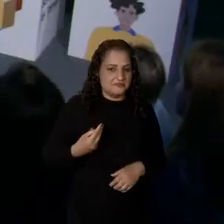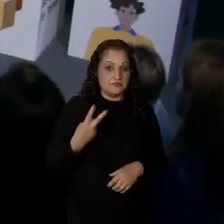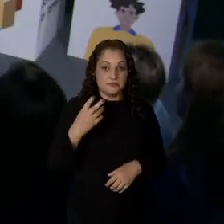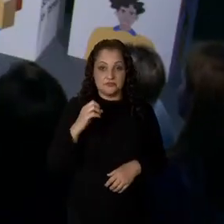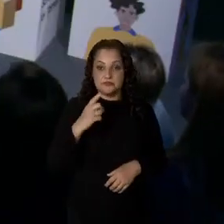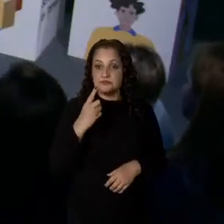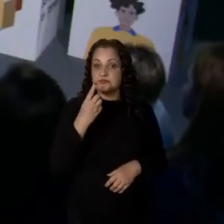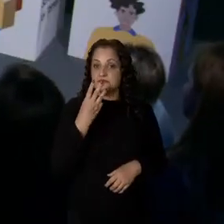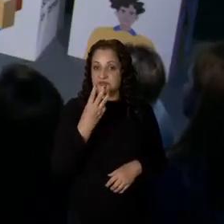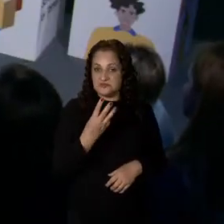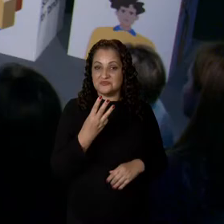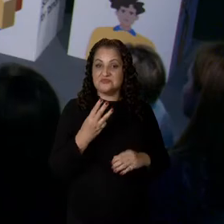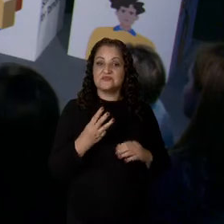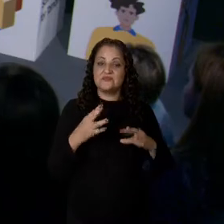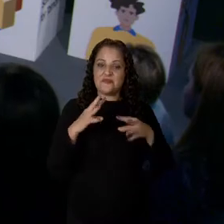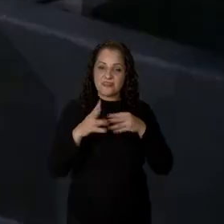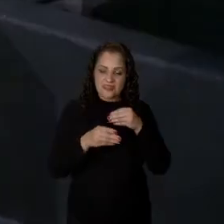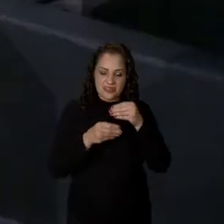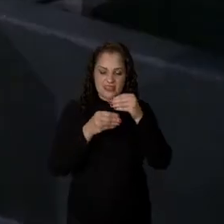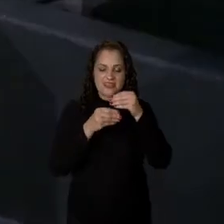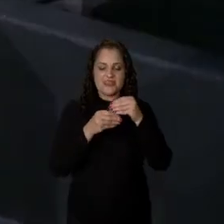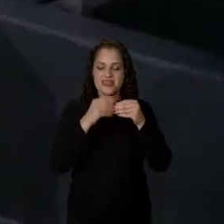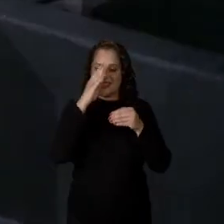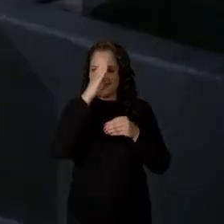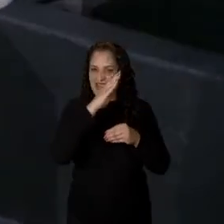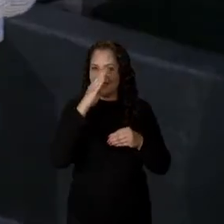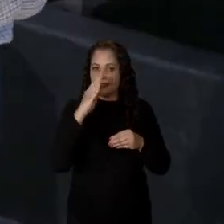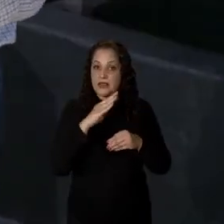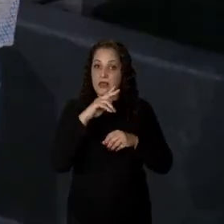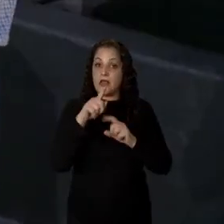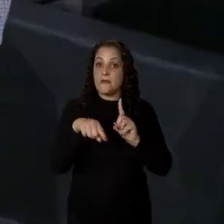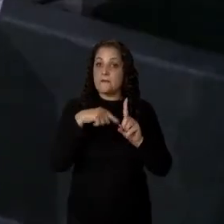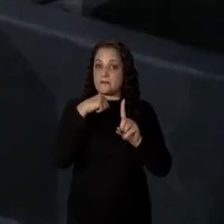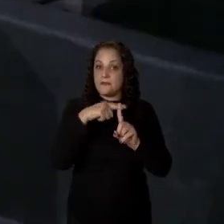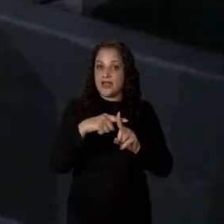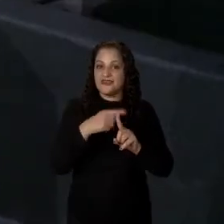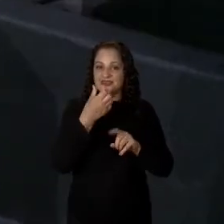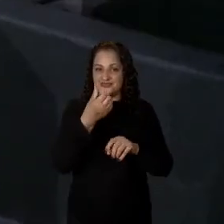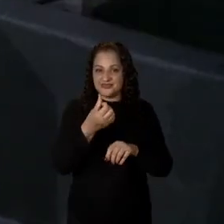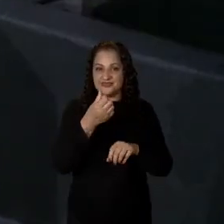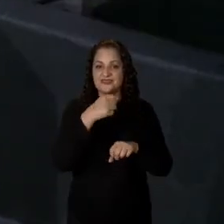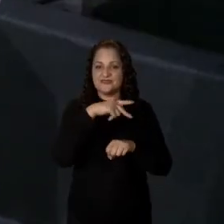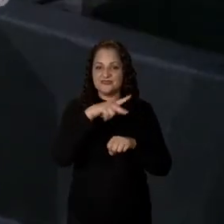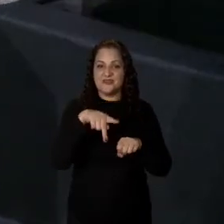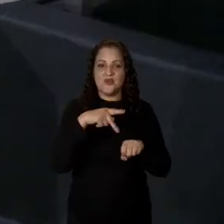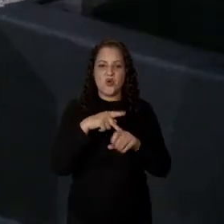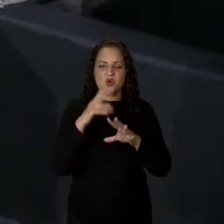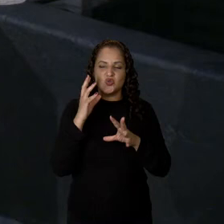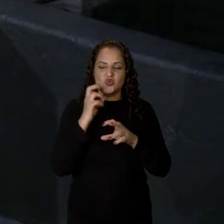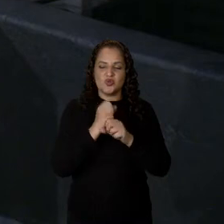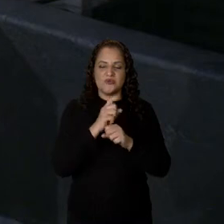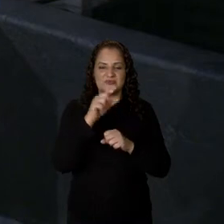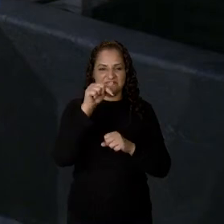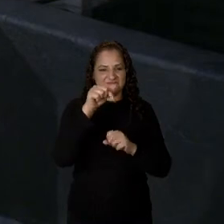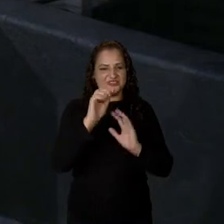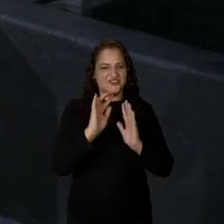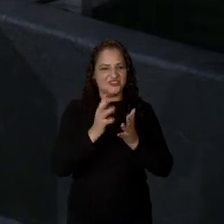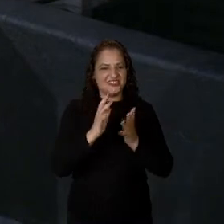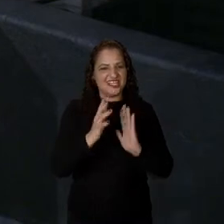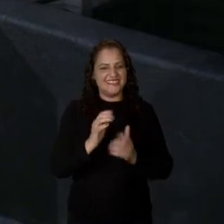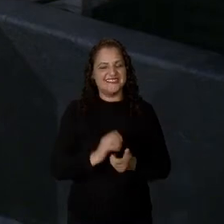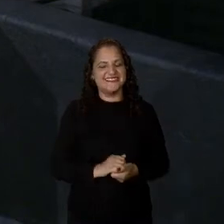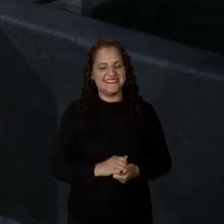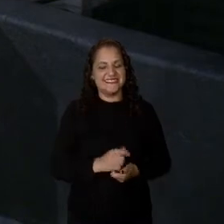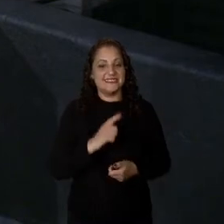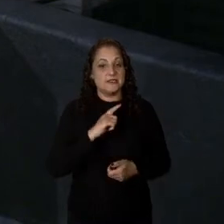nós implementamos o Soul for Tomorrow no Brasil e mais 6 países. Hoje já são 17 países que rodam. Recentemente a gente